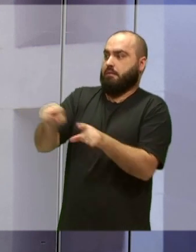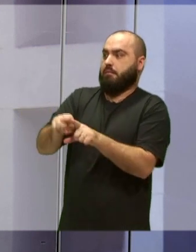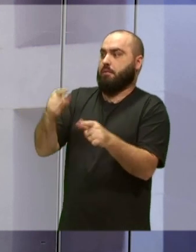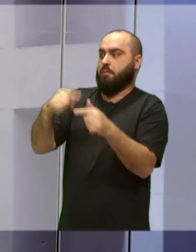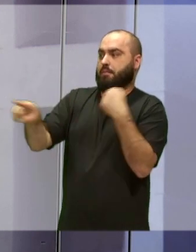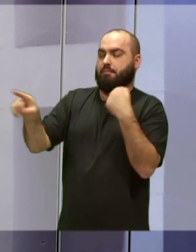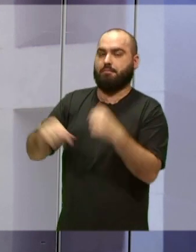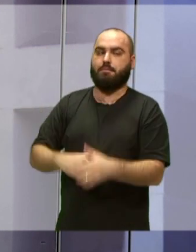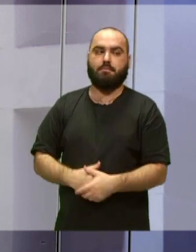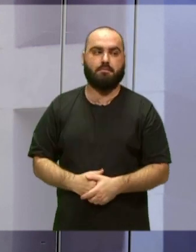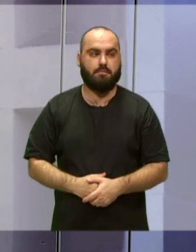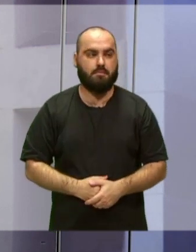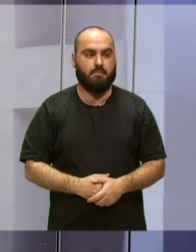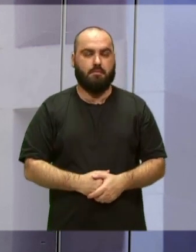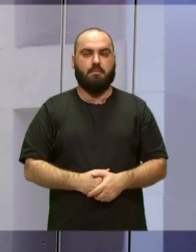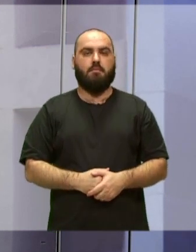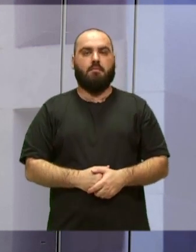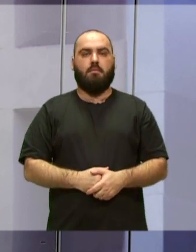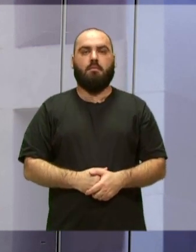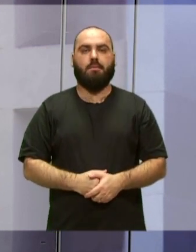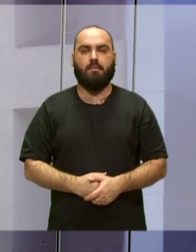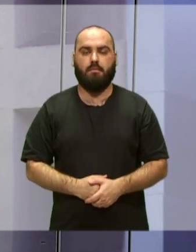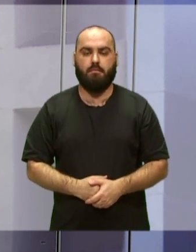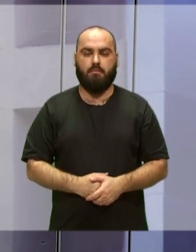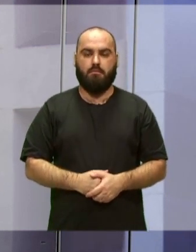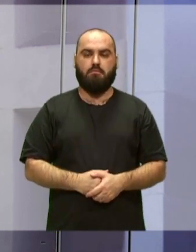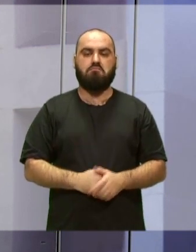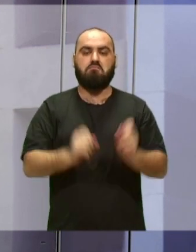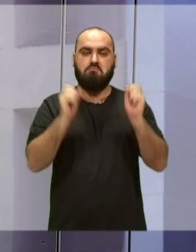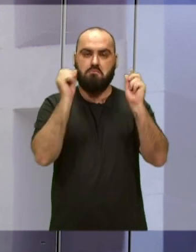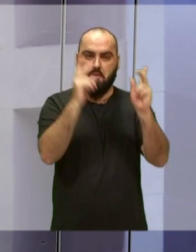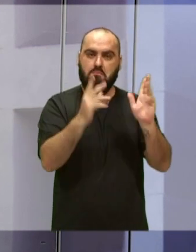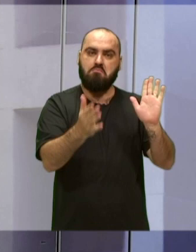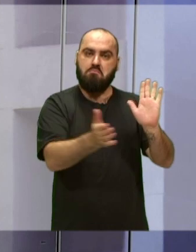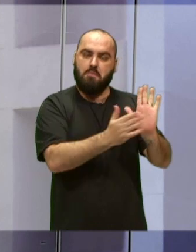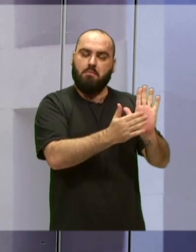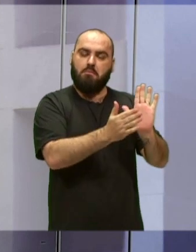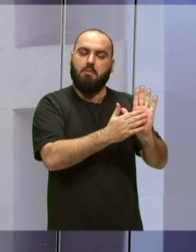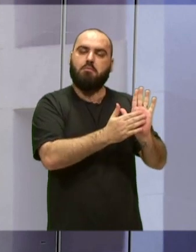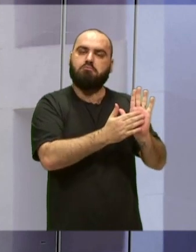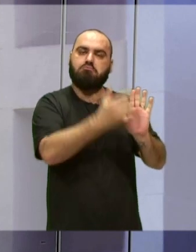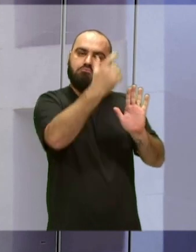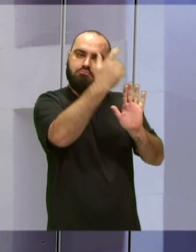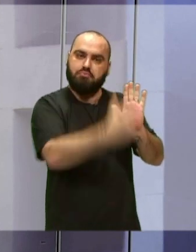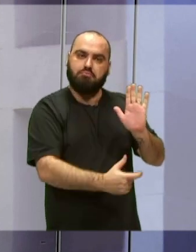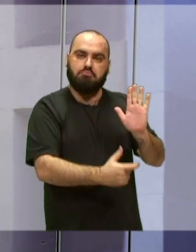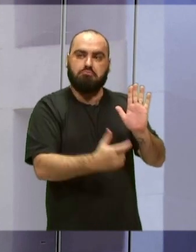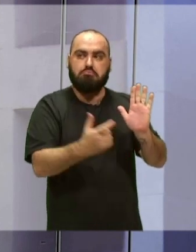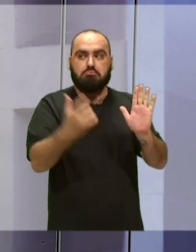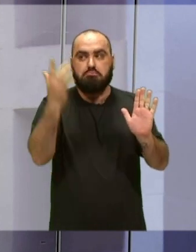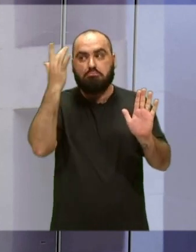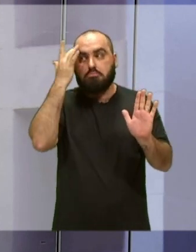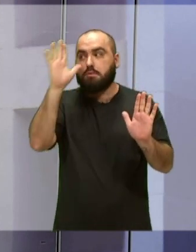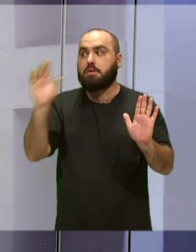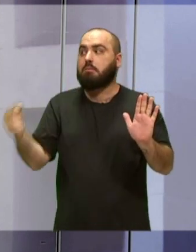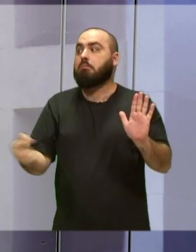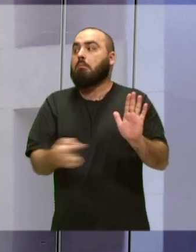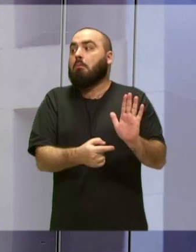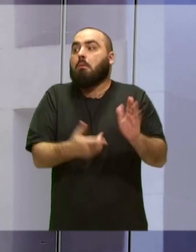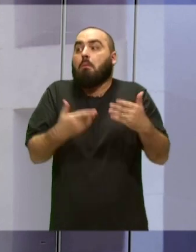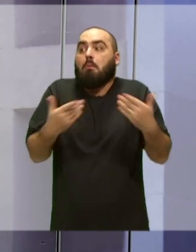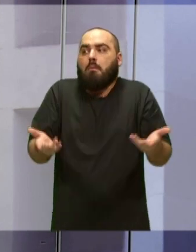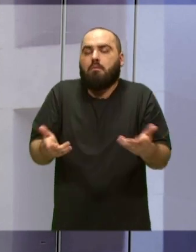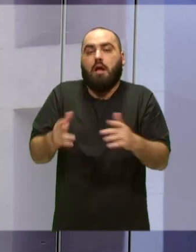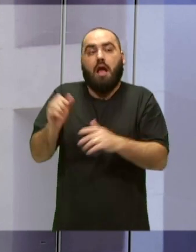essa tomaram essa coragem de fazer essa proposta baseado em que não sei o fato é que também